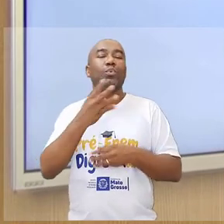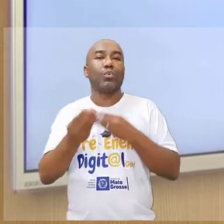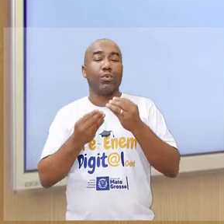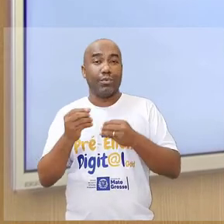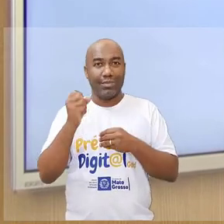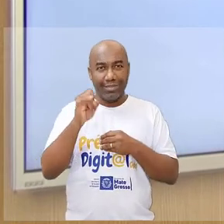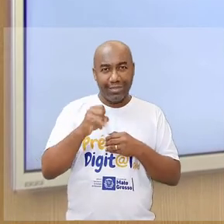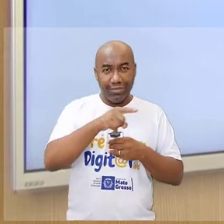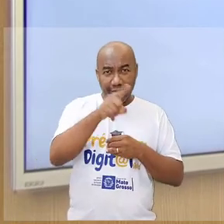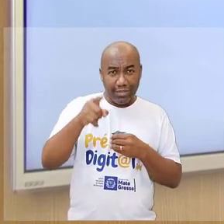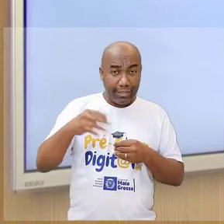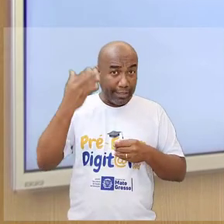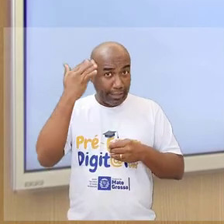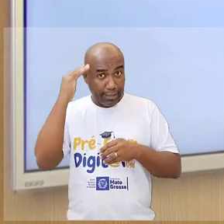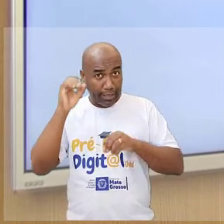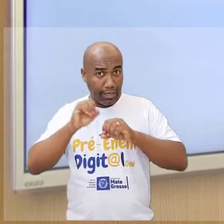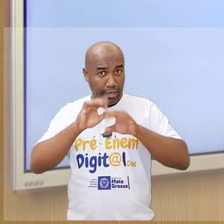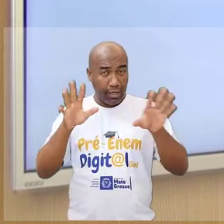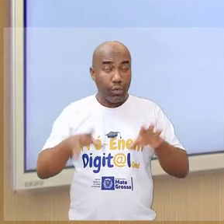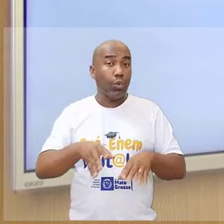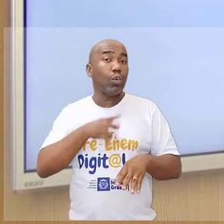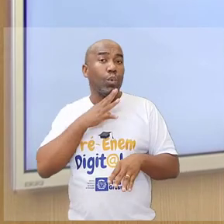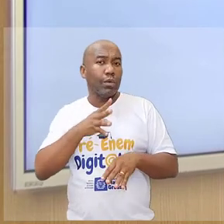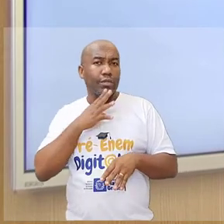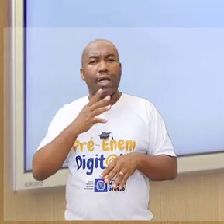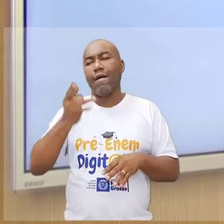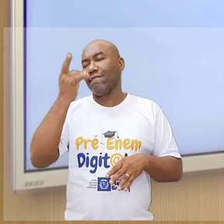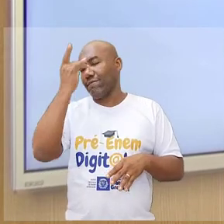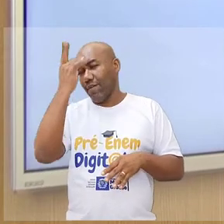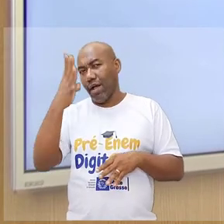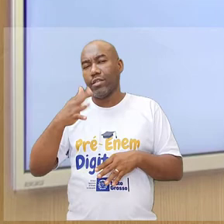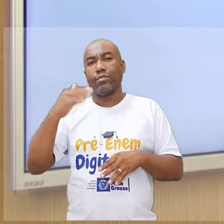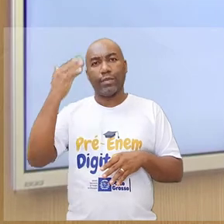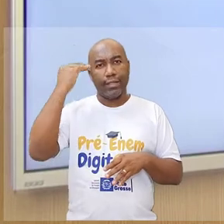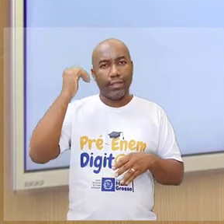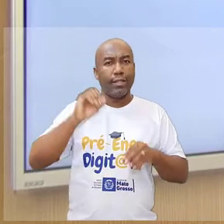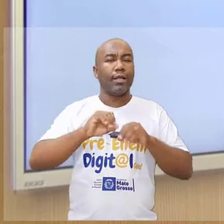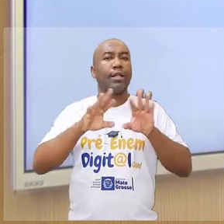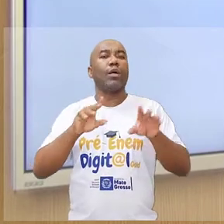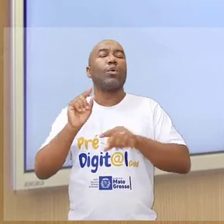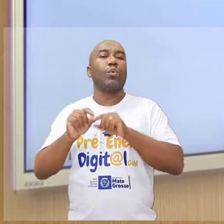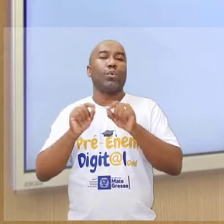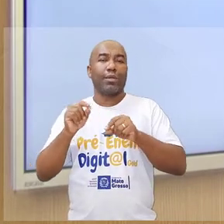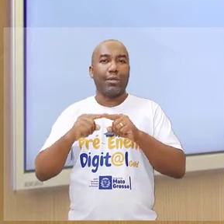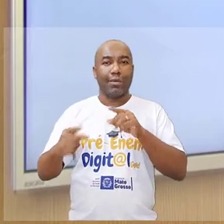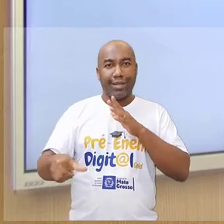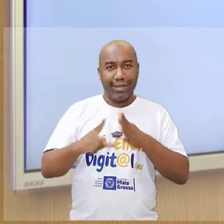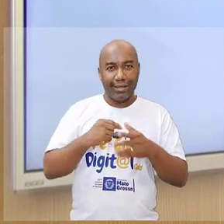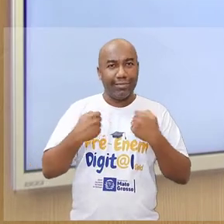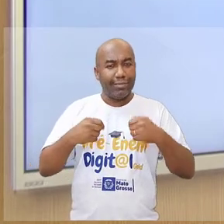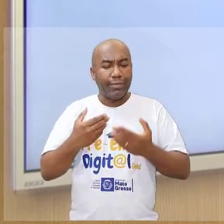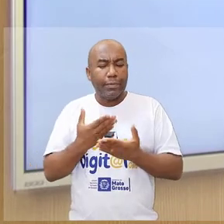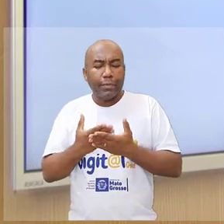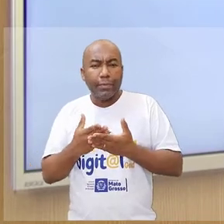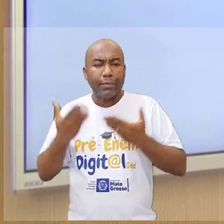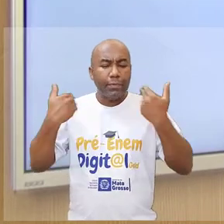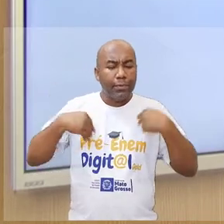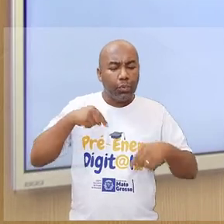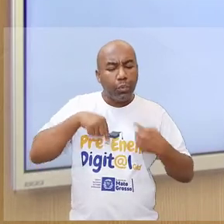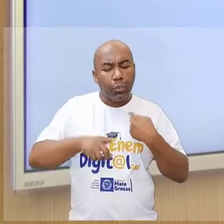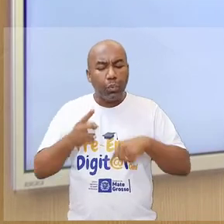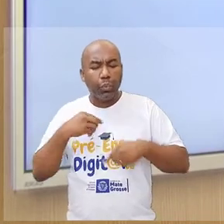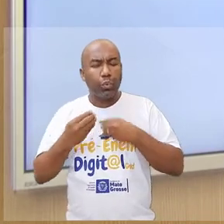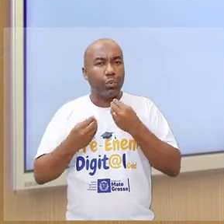nós conseguimos entender como são os procedimentos clínicos de intervenção para que essas doenças possam